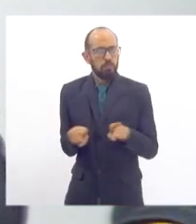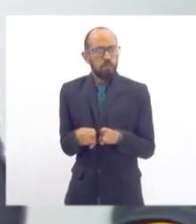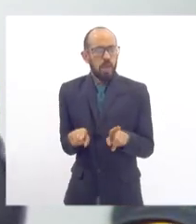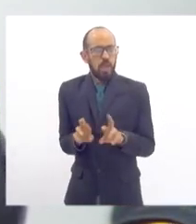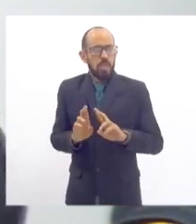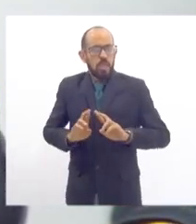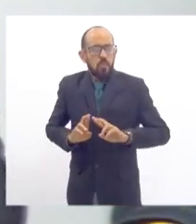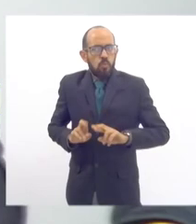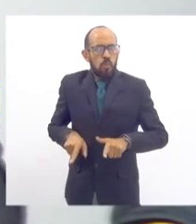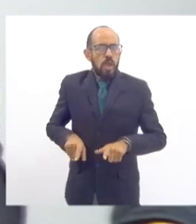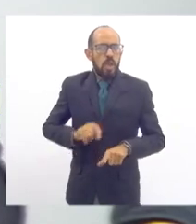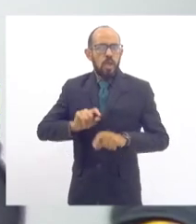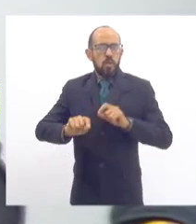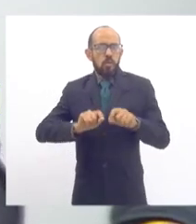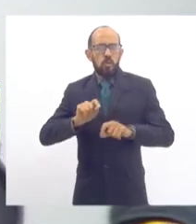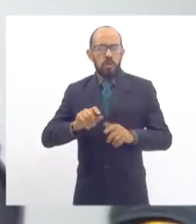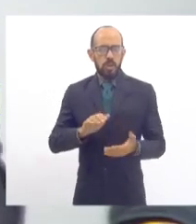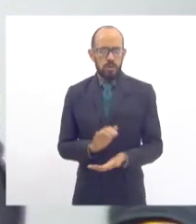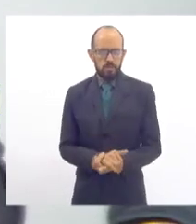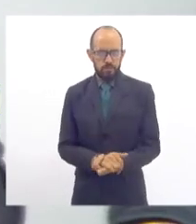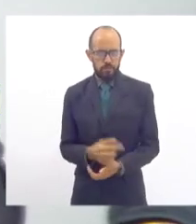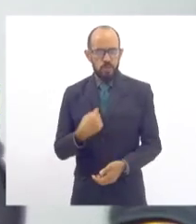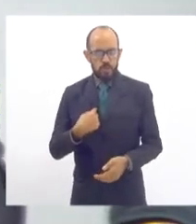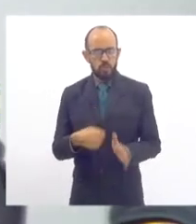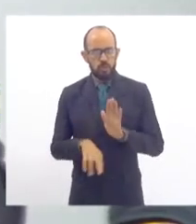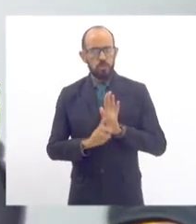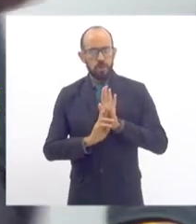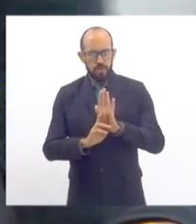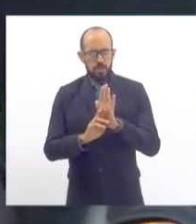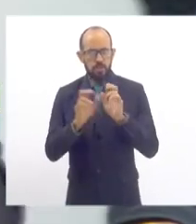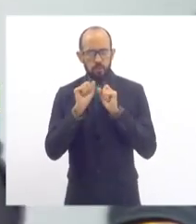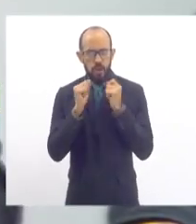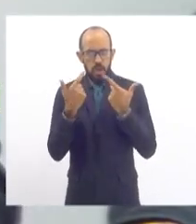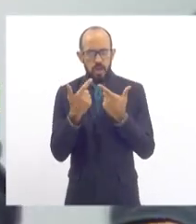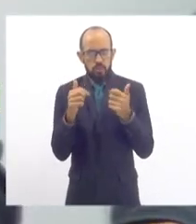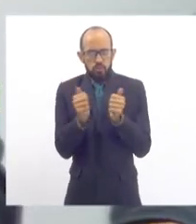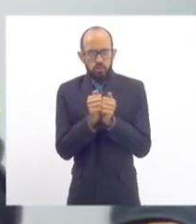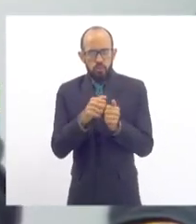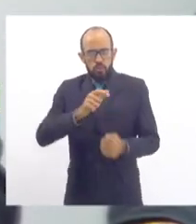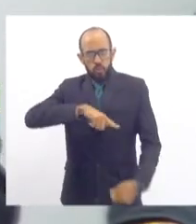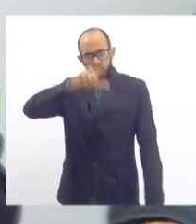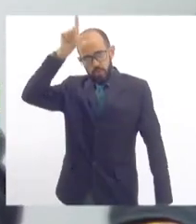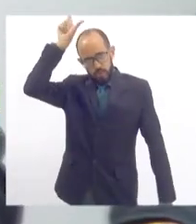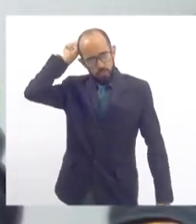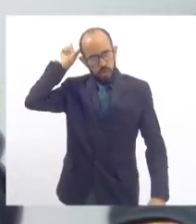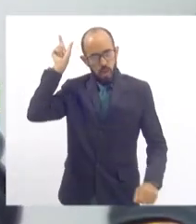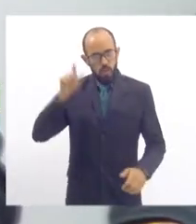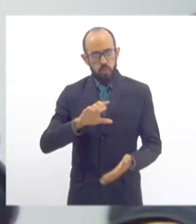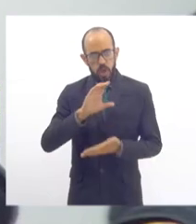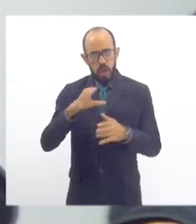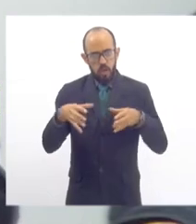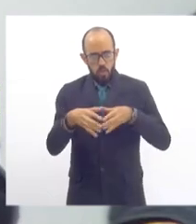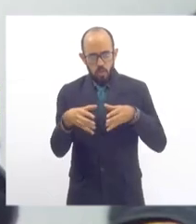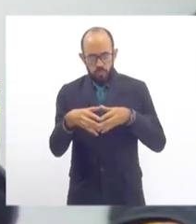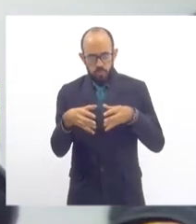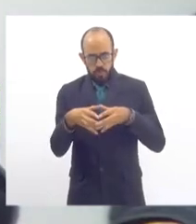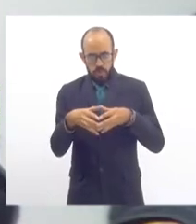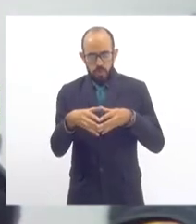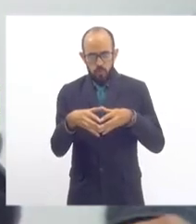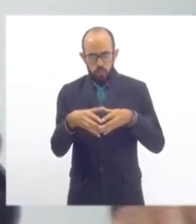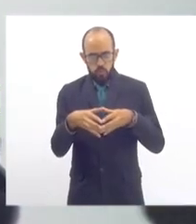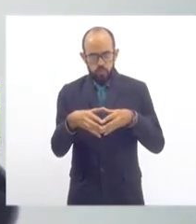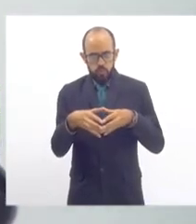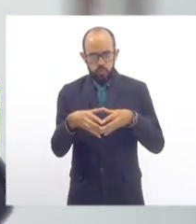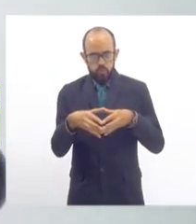audiência aqui, conversando sobre esse tema, eu represento a Assembleia Legislativa, junto com o deputado Luiz Paulo, na comissão que no